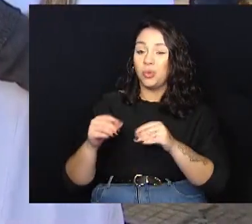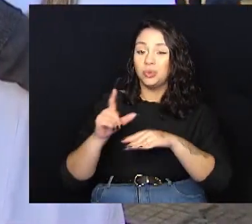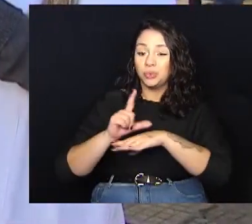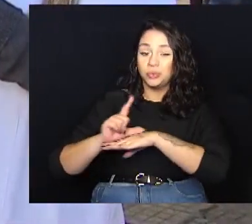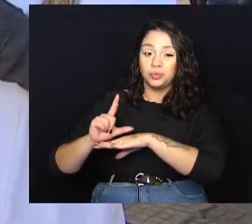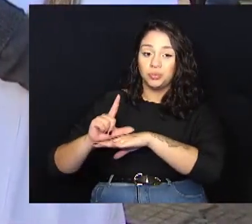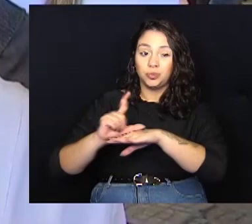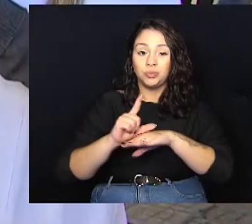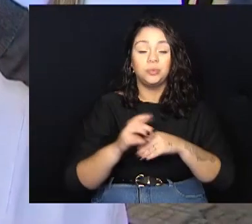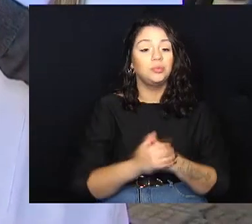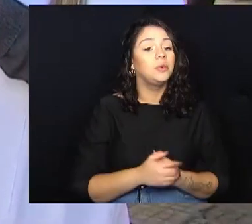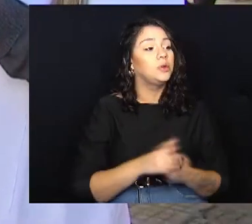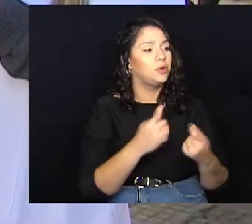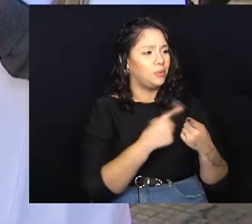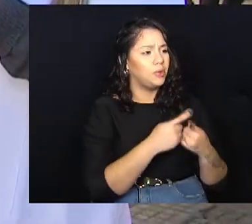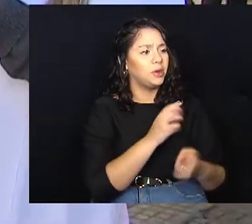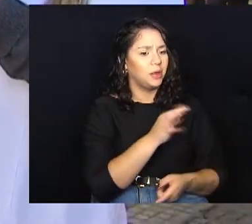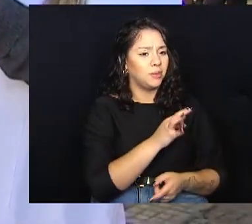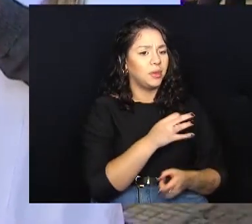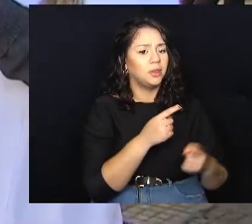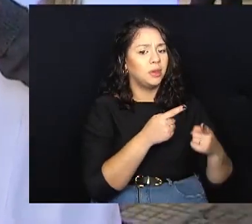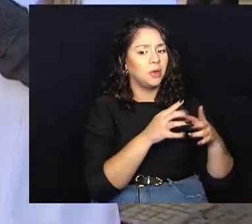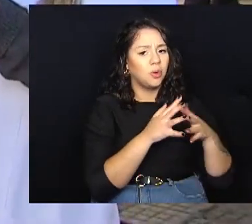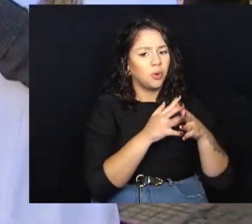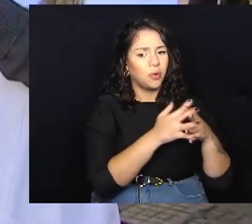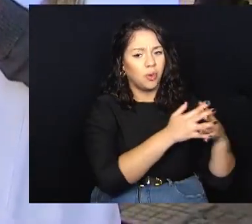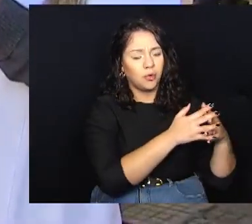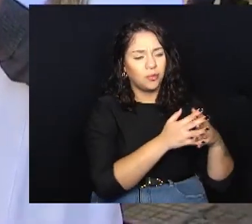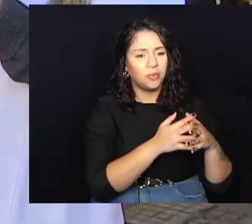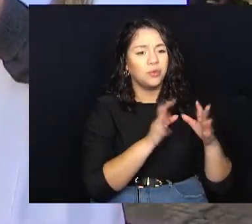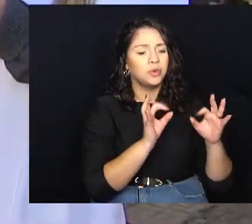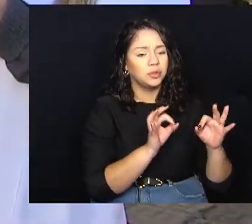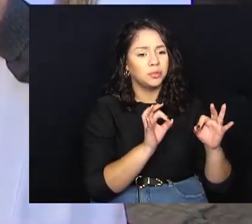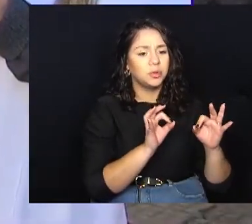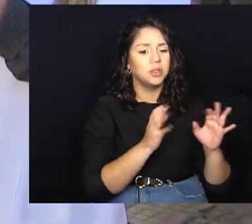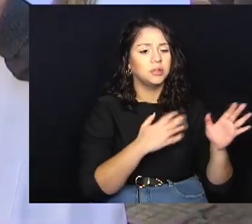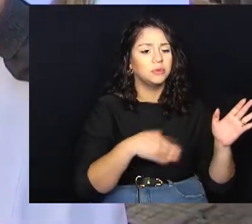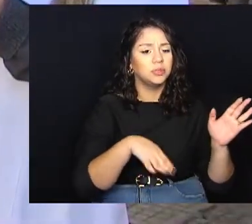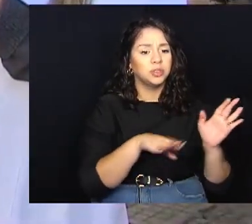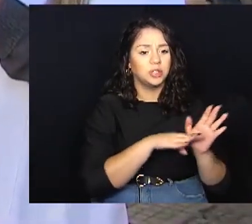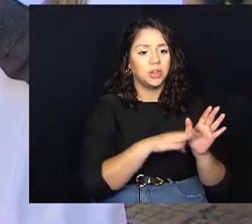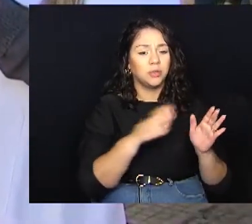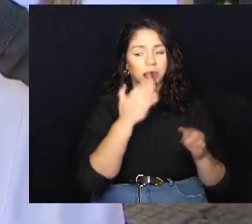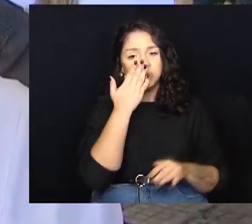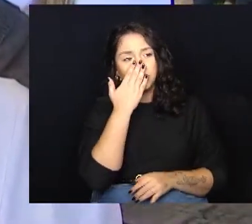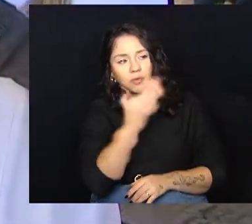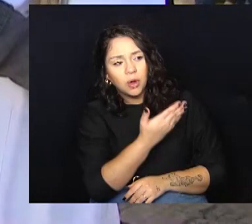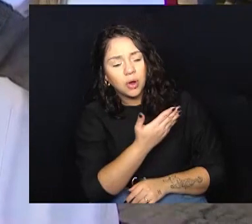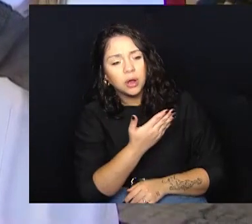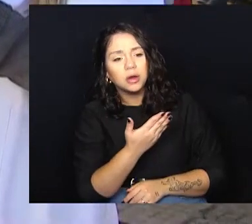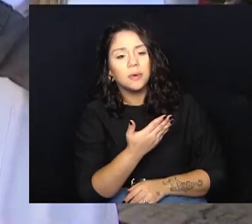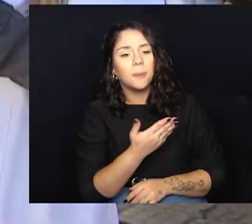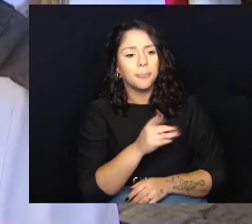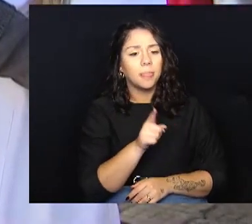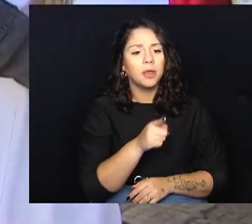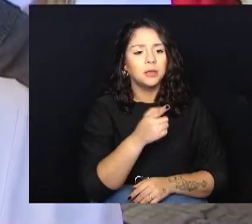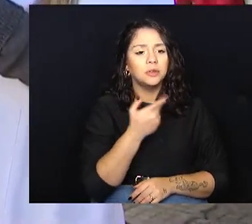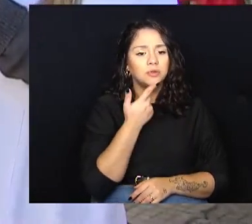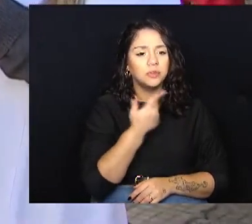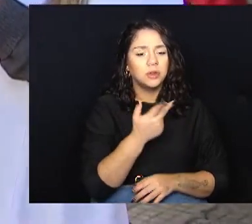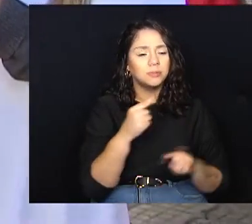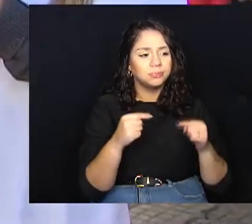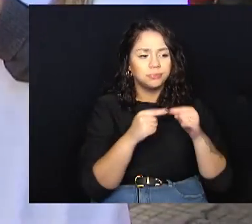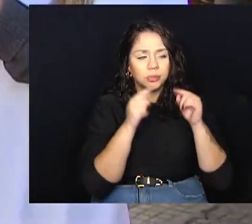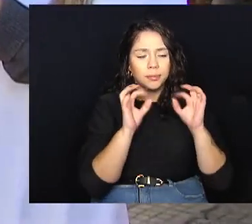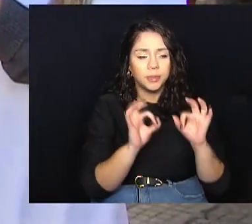é porque realmente confunde um pouco né Adriana a gente chega de fora e realmente isso que você falou faz todo sentido